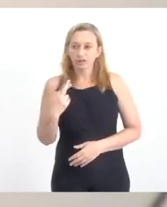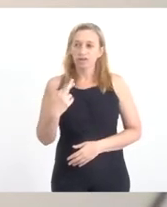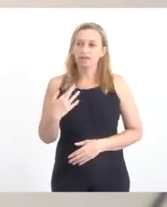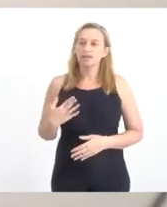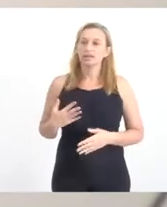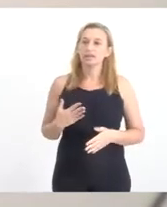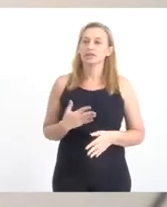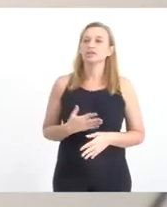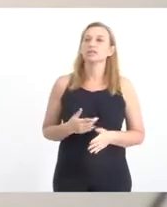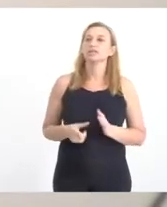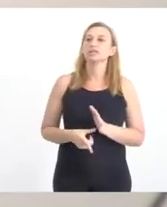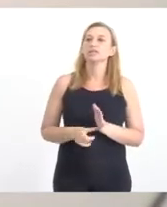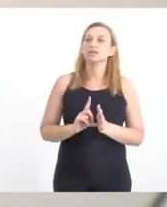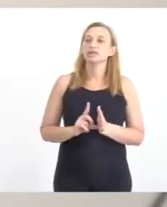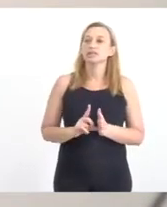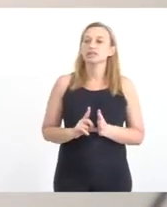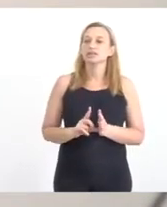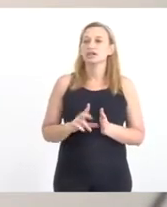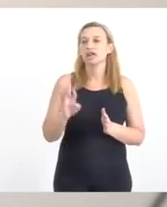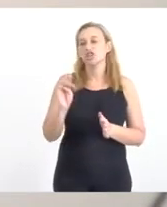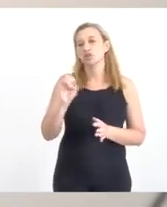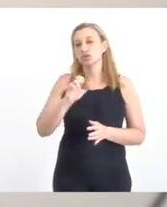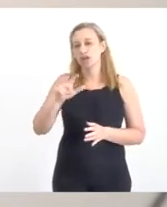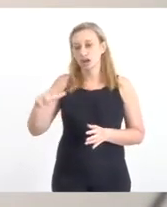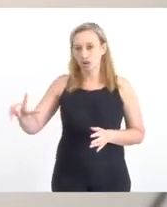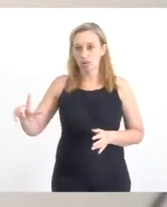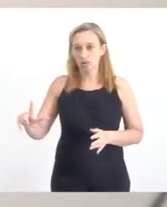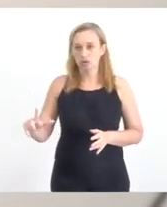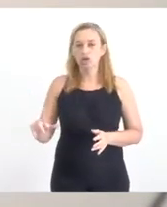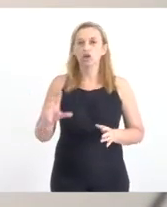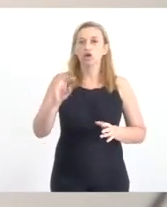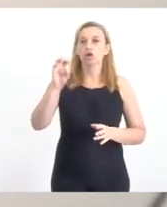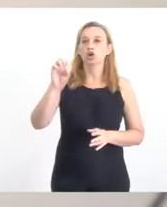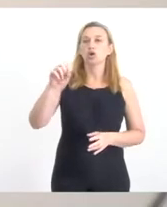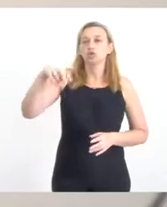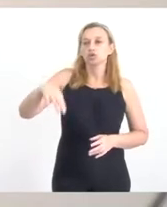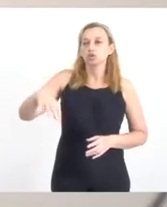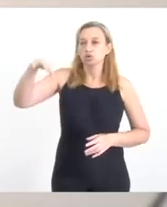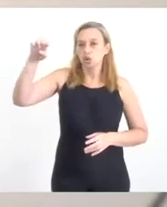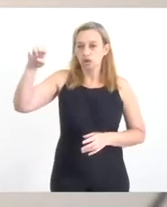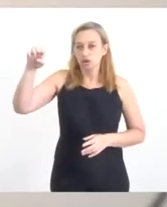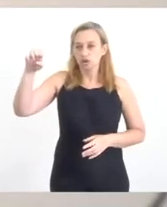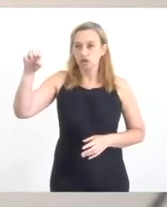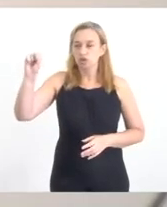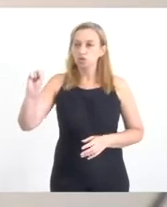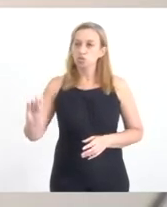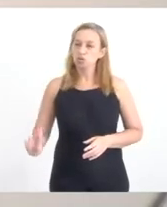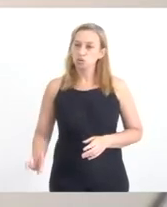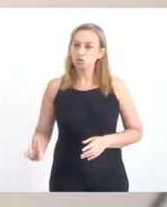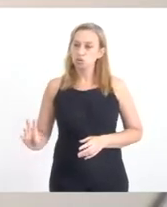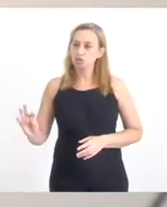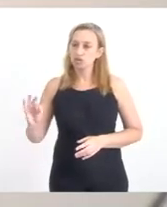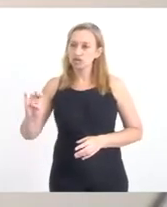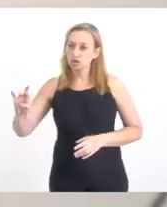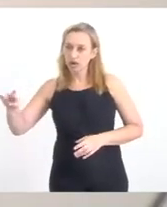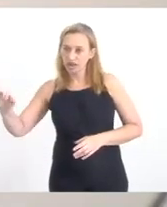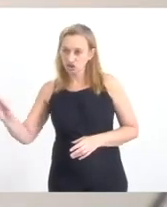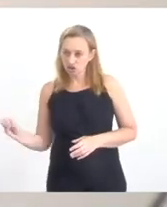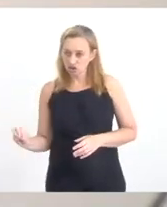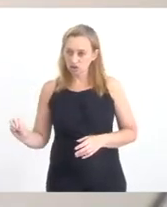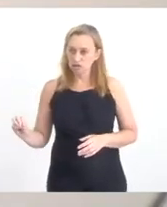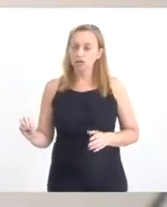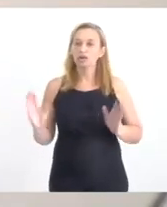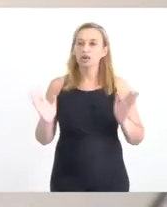antes da pesquisa ano passado foi Regional né nosso Sul Sudeste centro-oeste a gente aportou um recurso muito significativo para que ela fosse